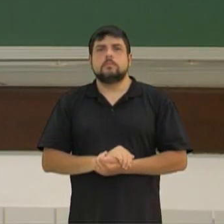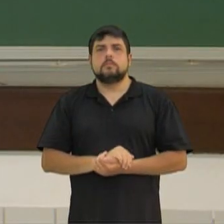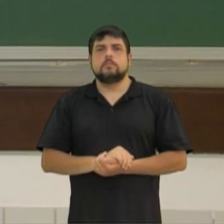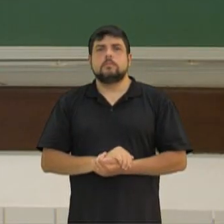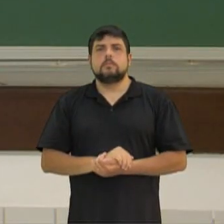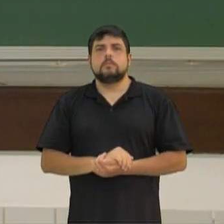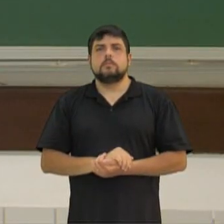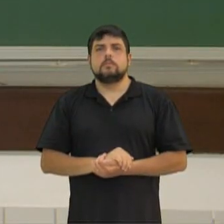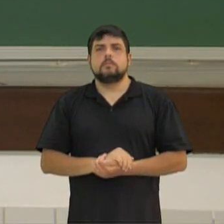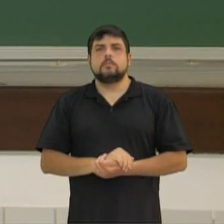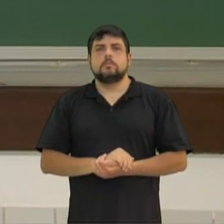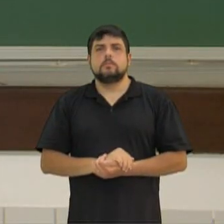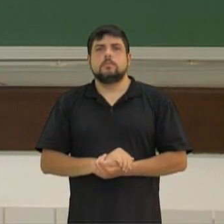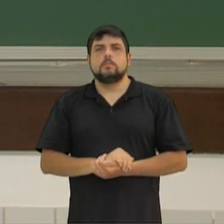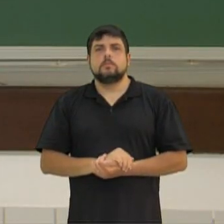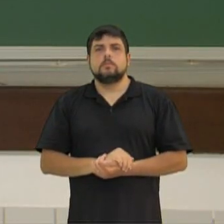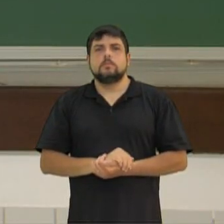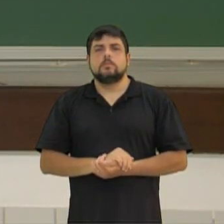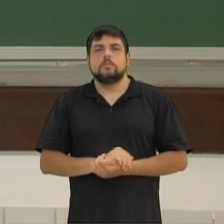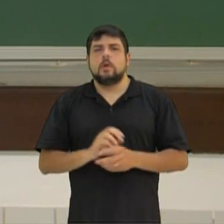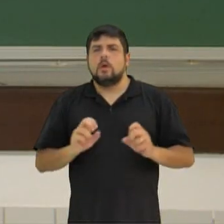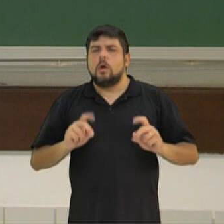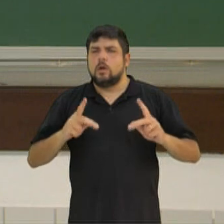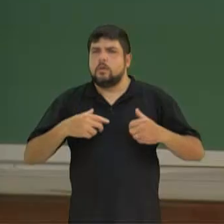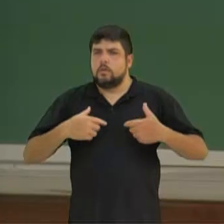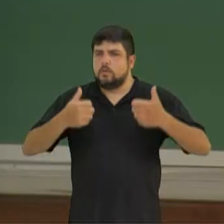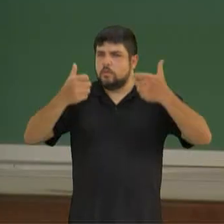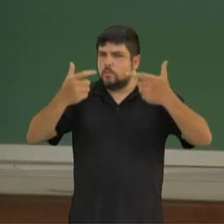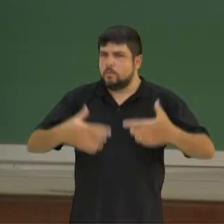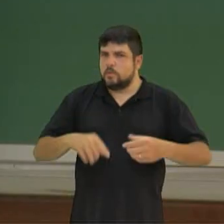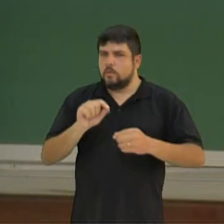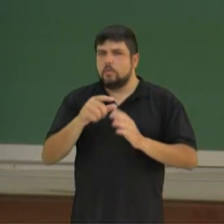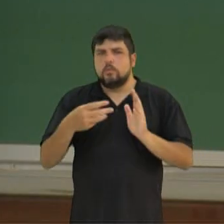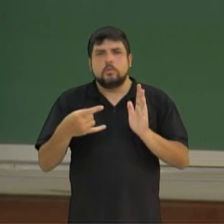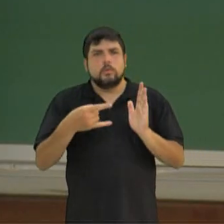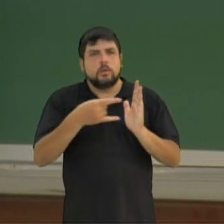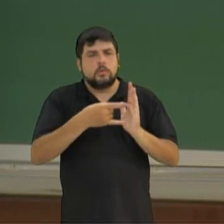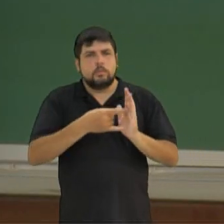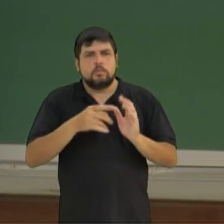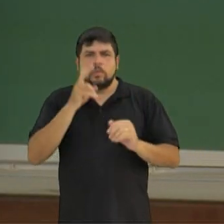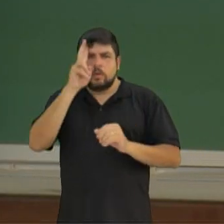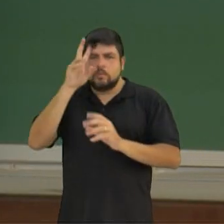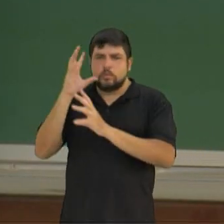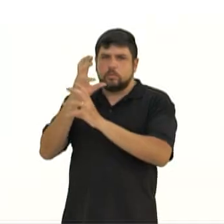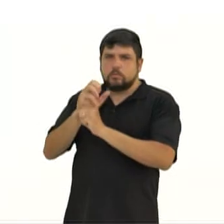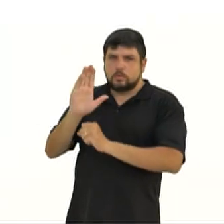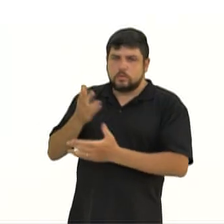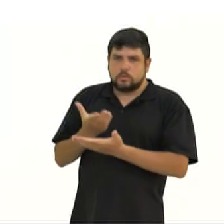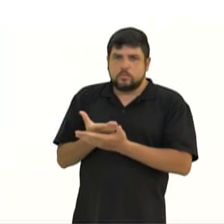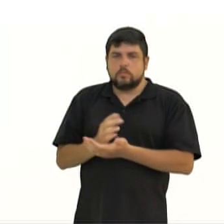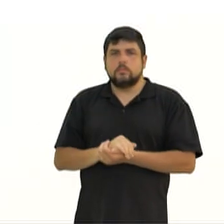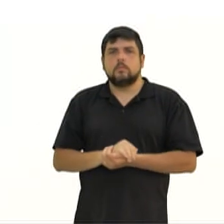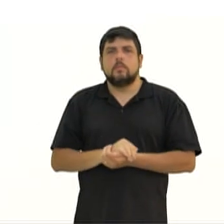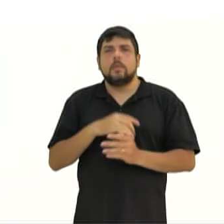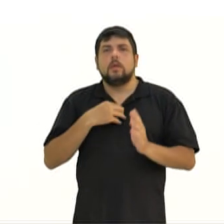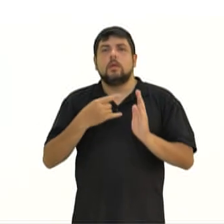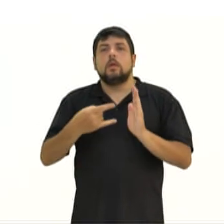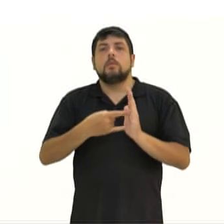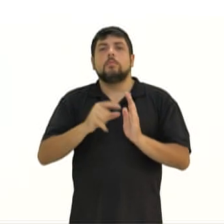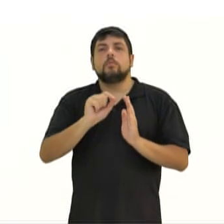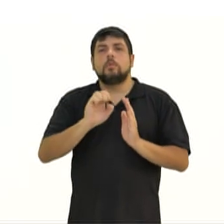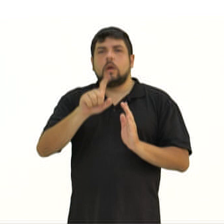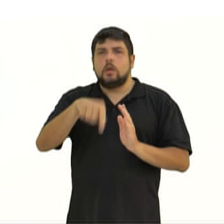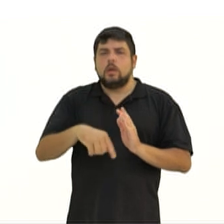ok? Vamos falar um pouquinho então sobre as pilhas, relembrar o que a gente já estudou sobre elas. Então, pilhas são